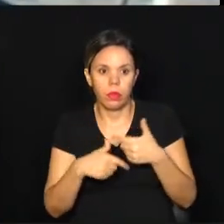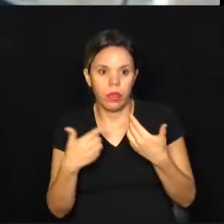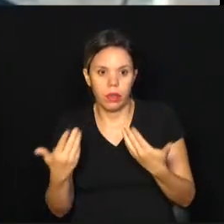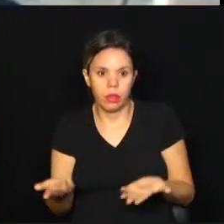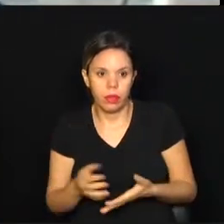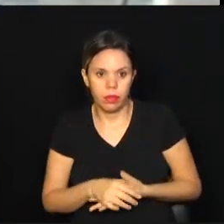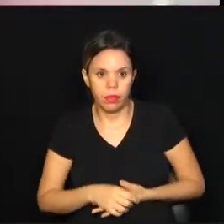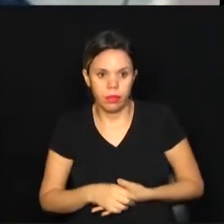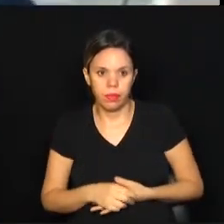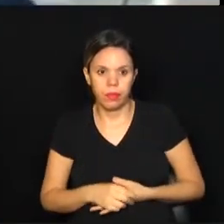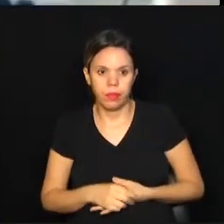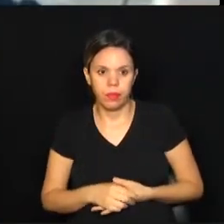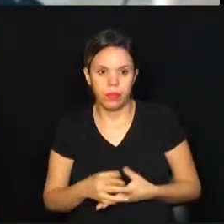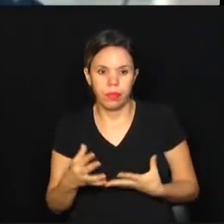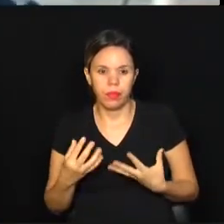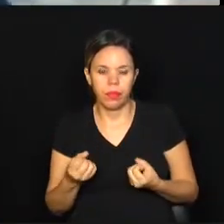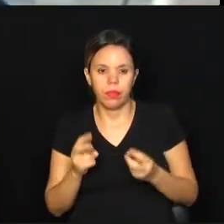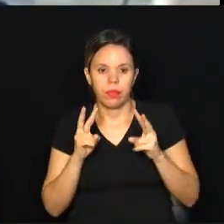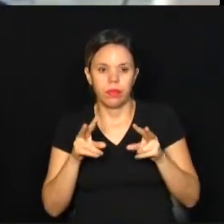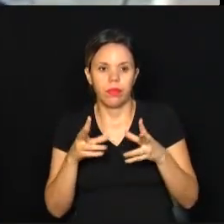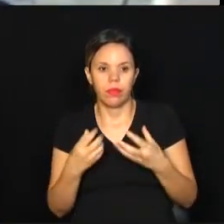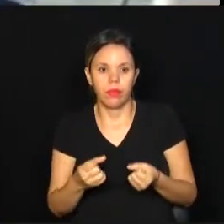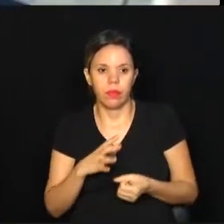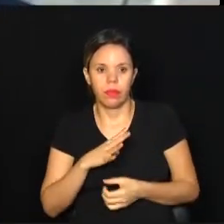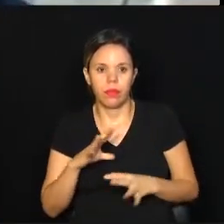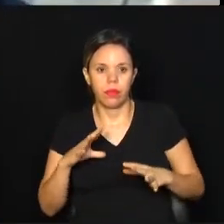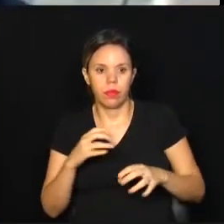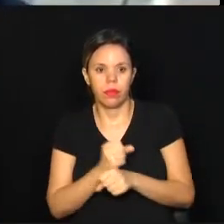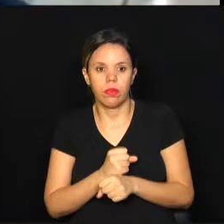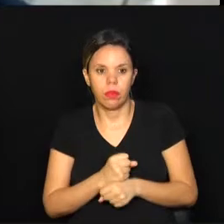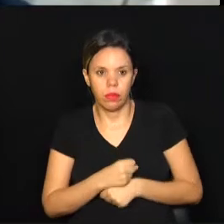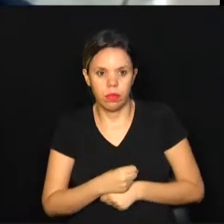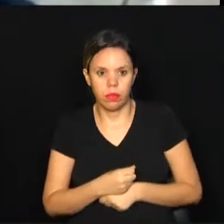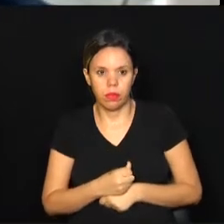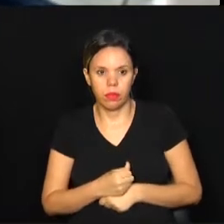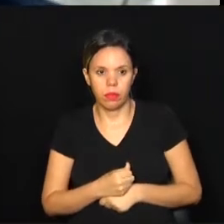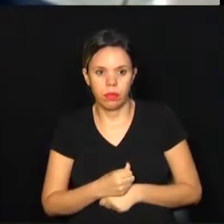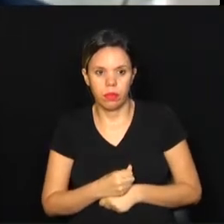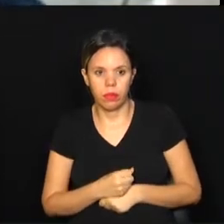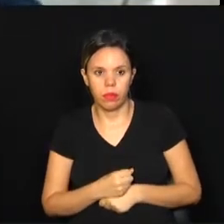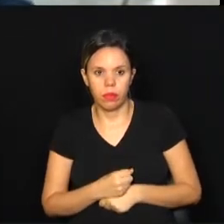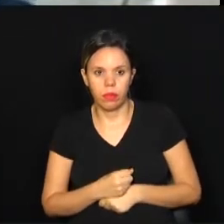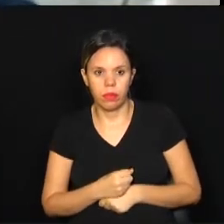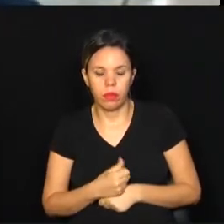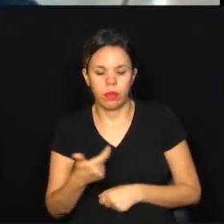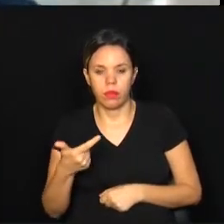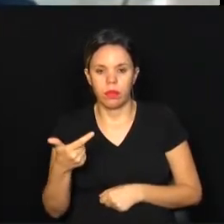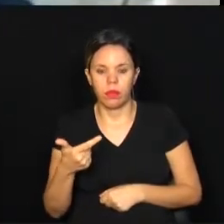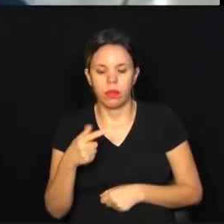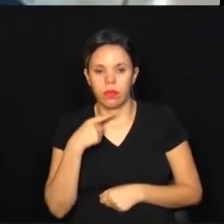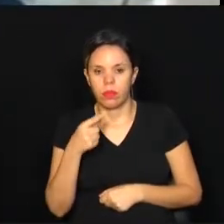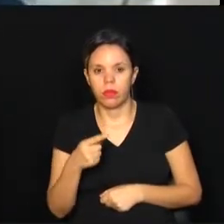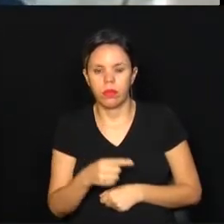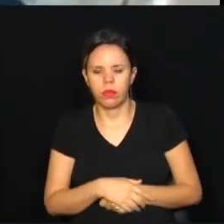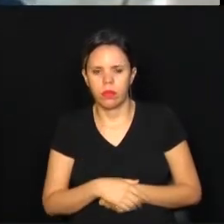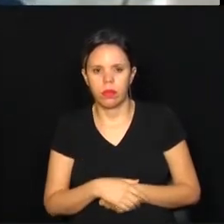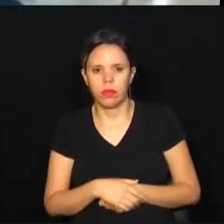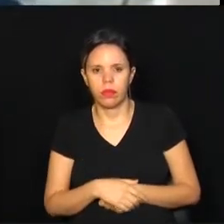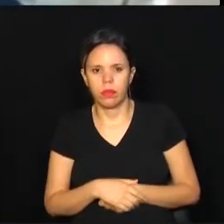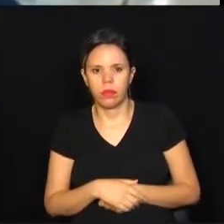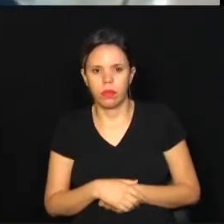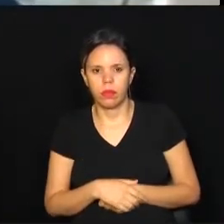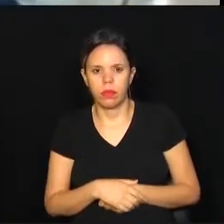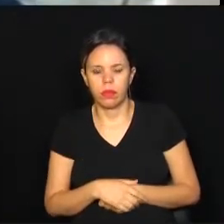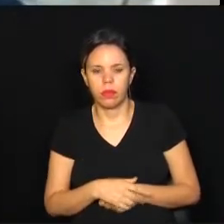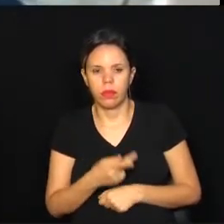isso olhando para a cidade como um todo? A segunda questão